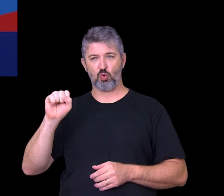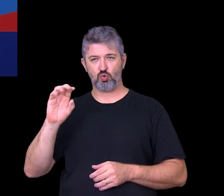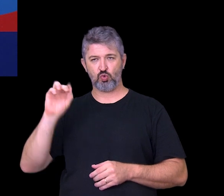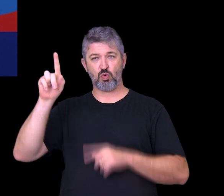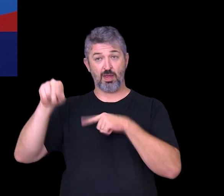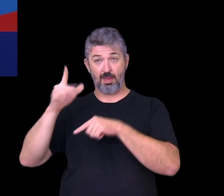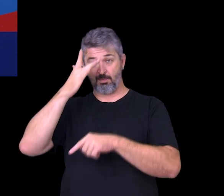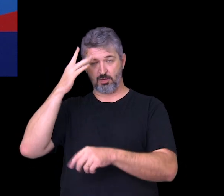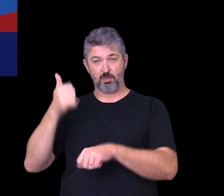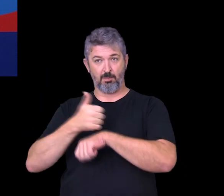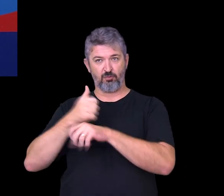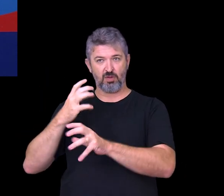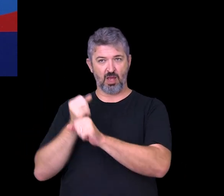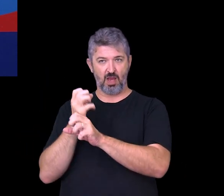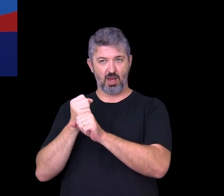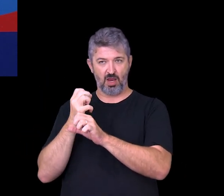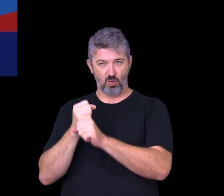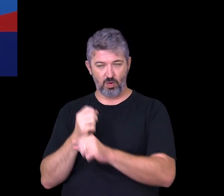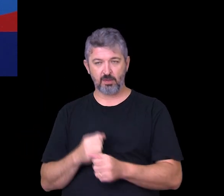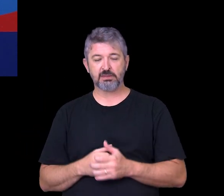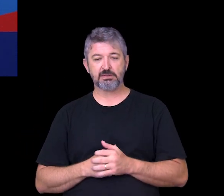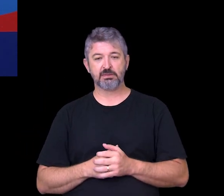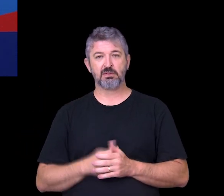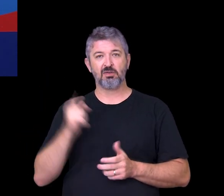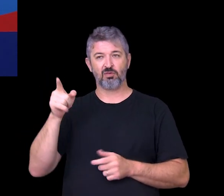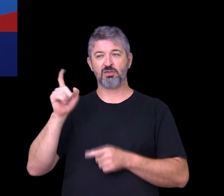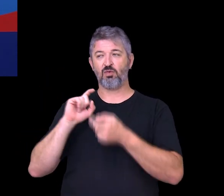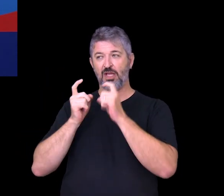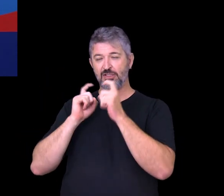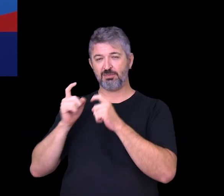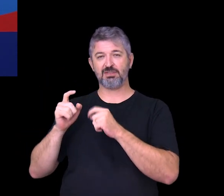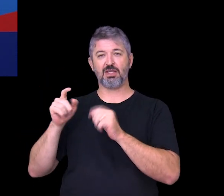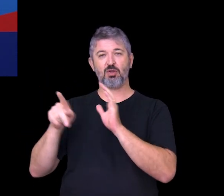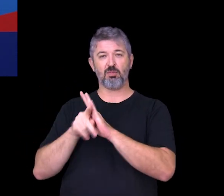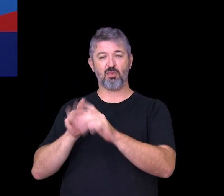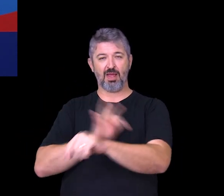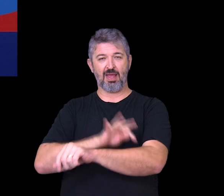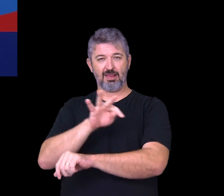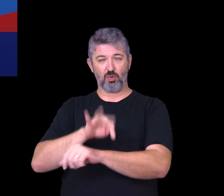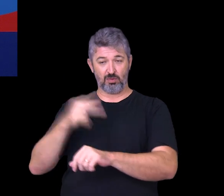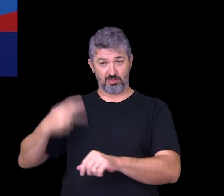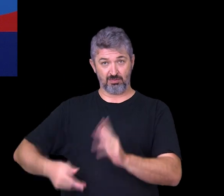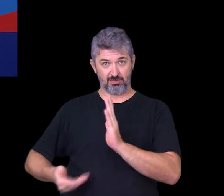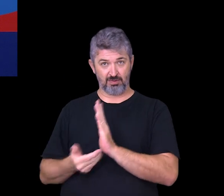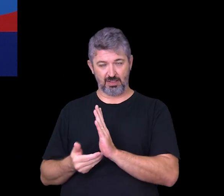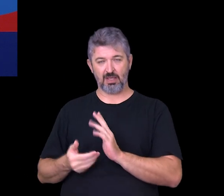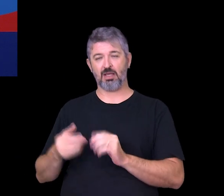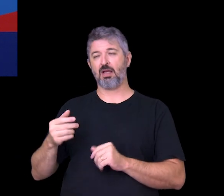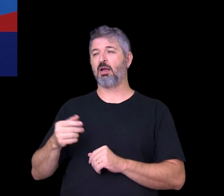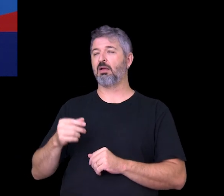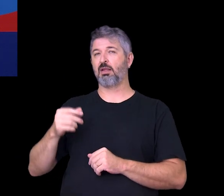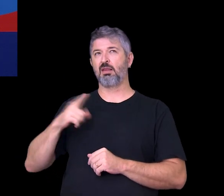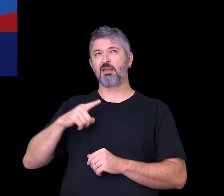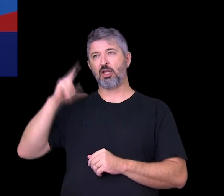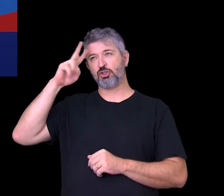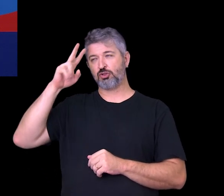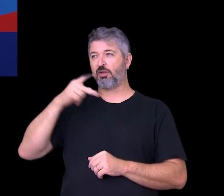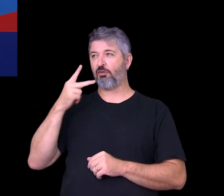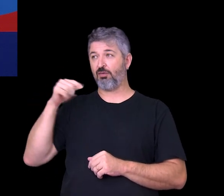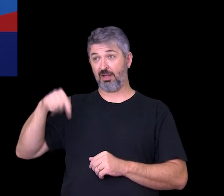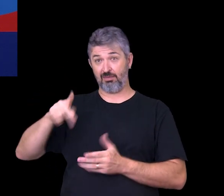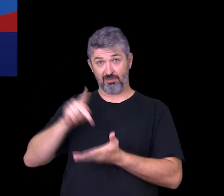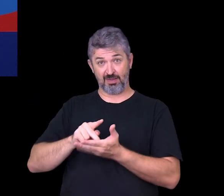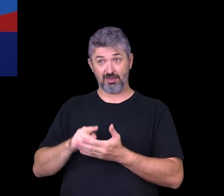você dirigiu aqui a área de arquitetura da casa por 35 anos, e conta uma história que eu acredito que seja verdade, que esta cúpula nessa